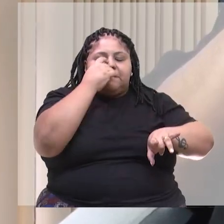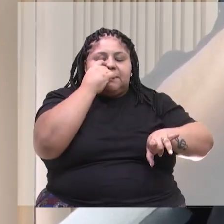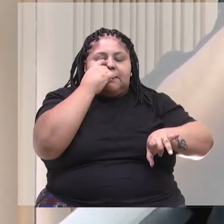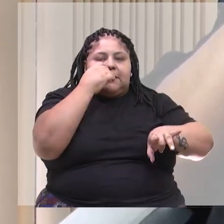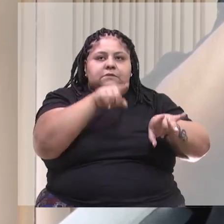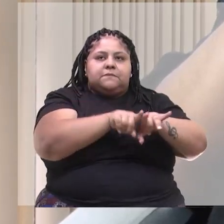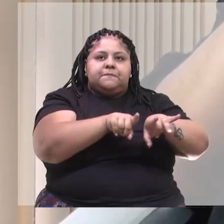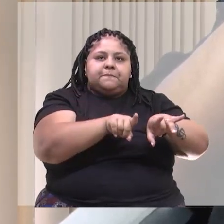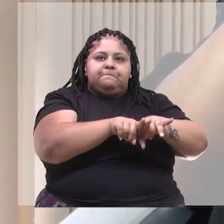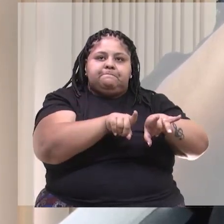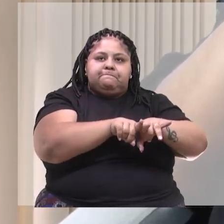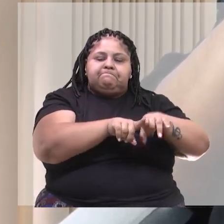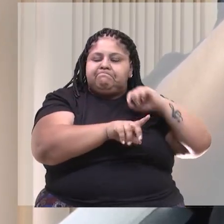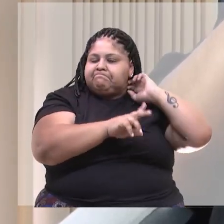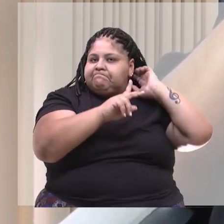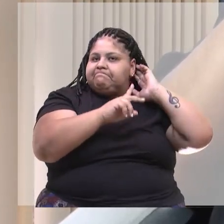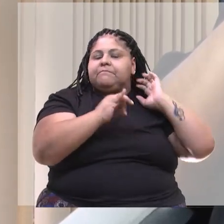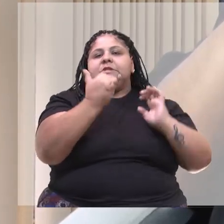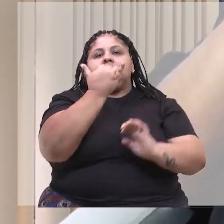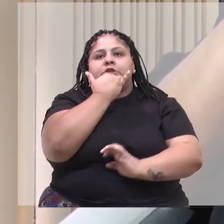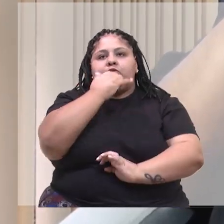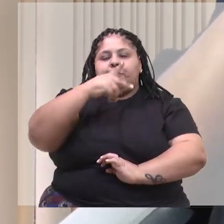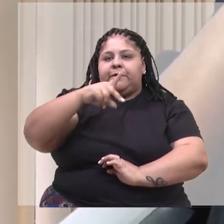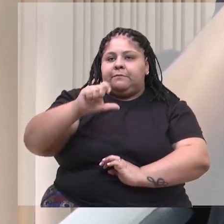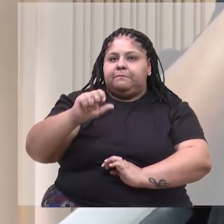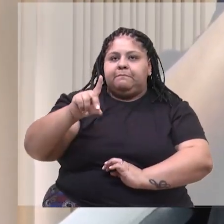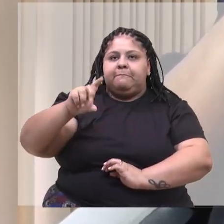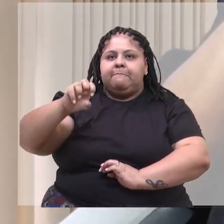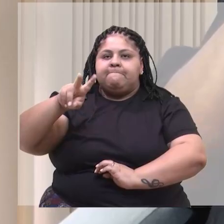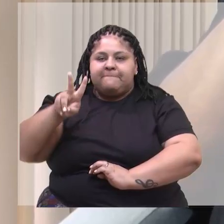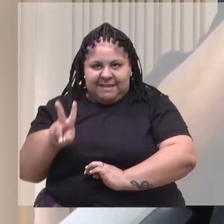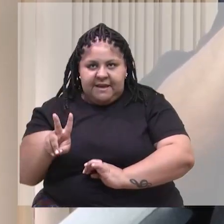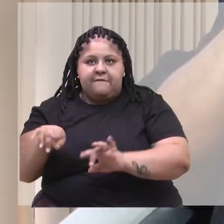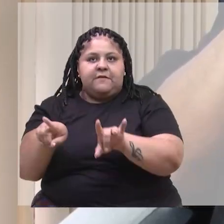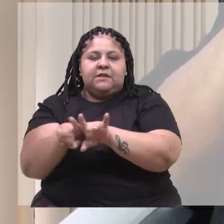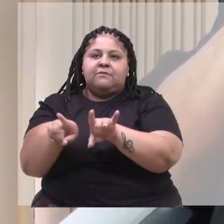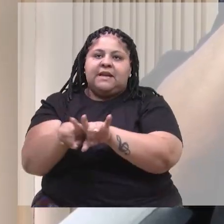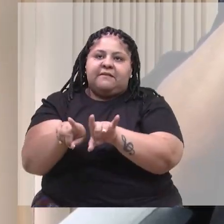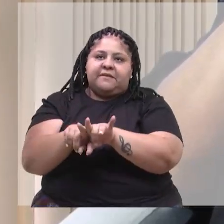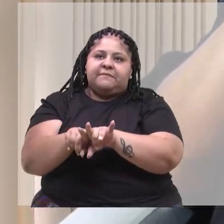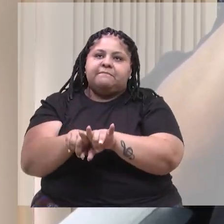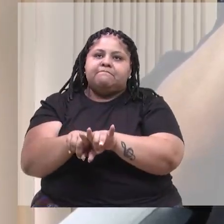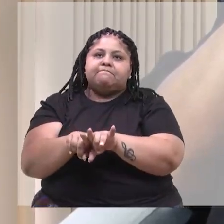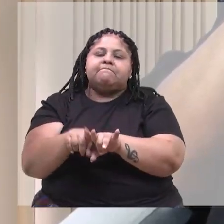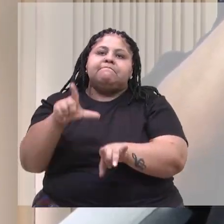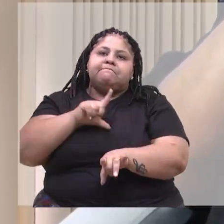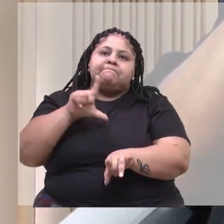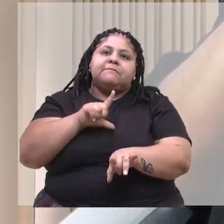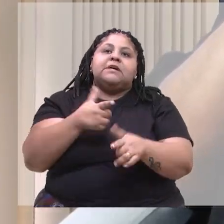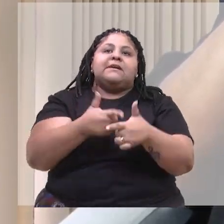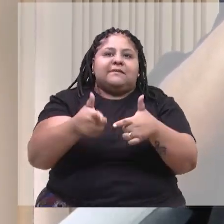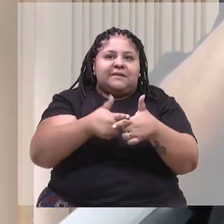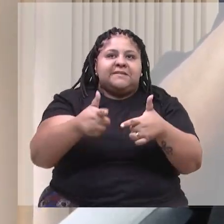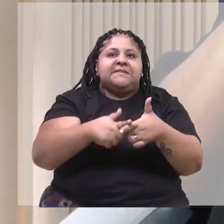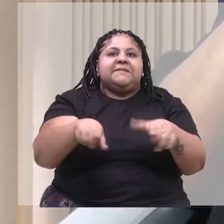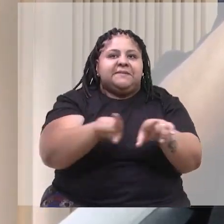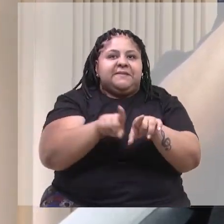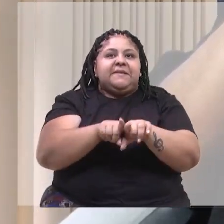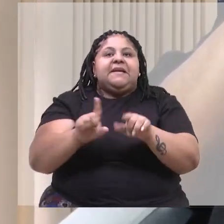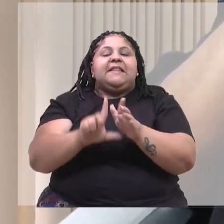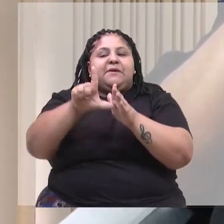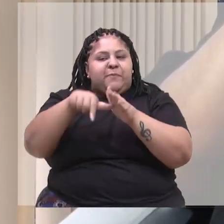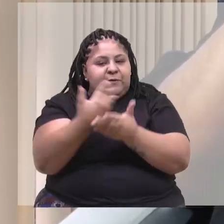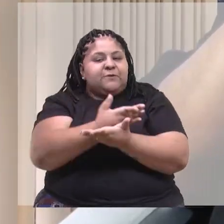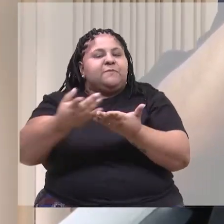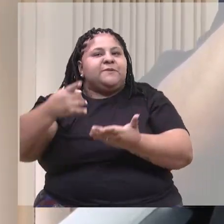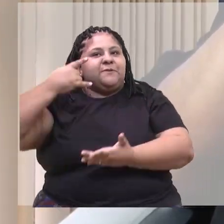nacionalmente. Aí depois, com as trocas de presidente, teve os seus precalços, né? Aí veio o INAVE, né, com